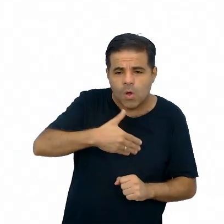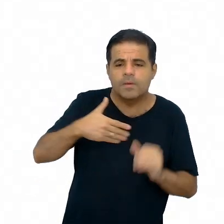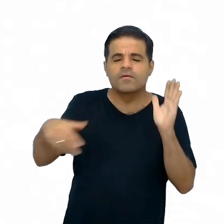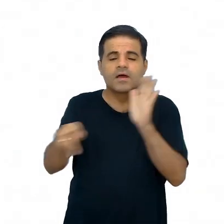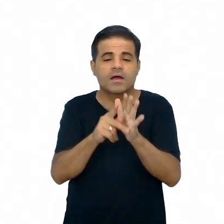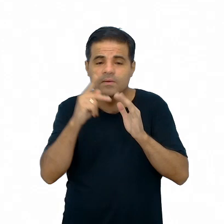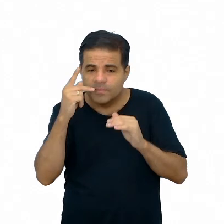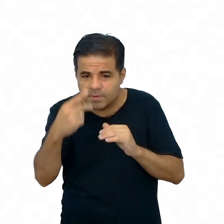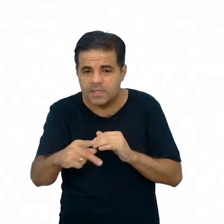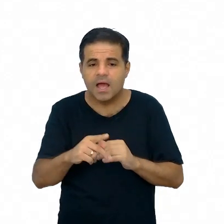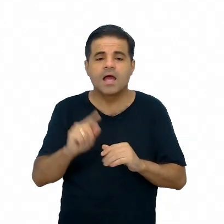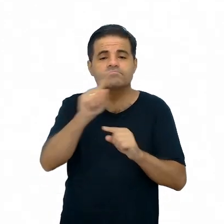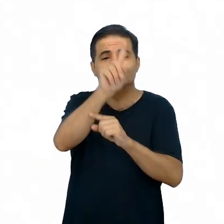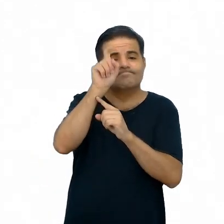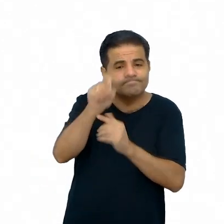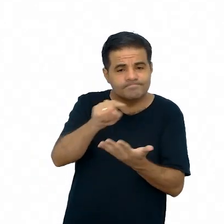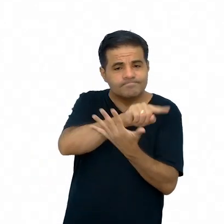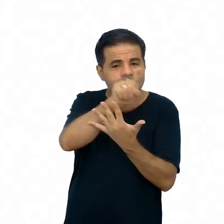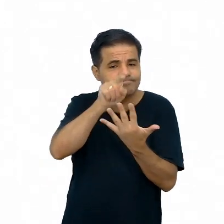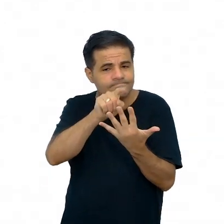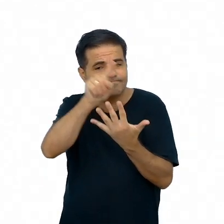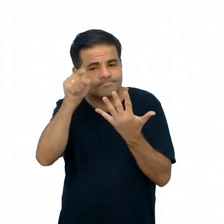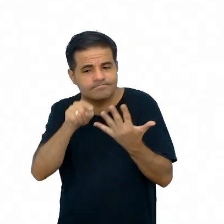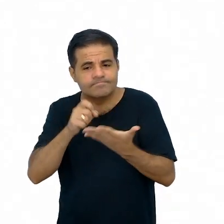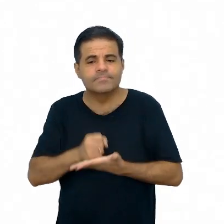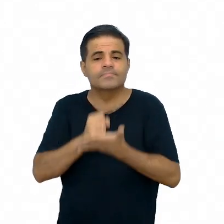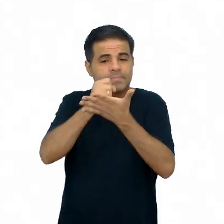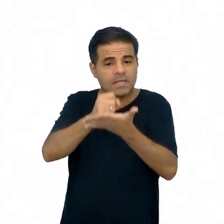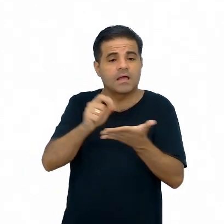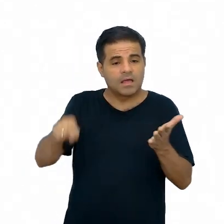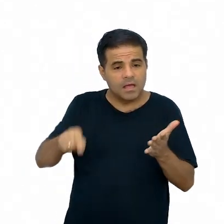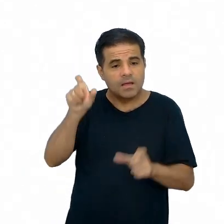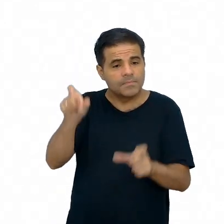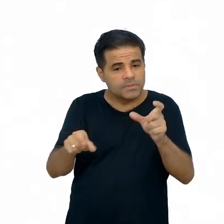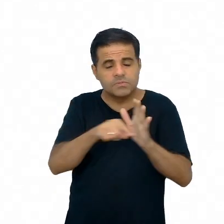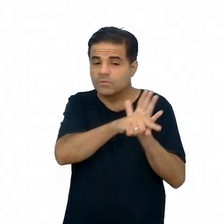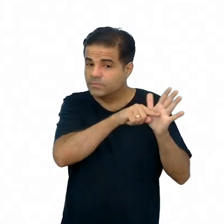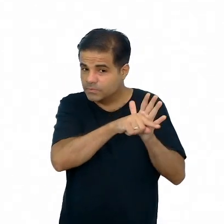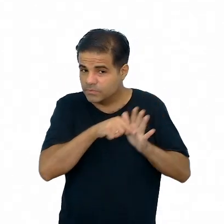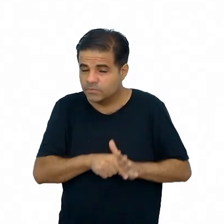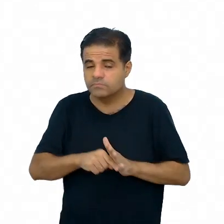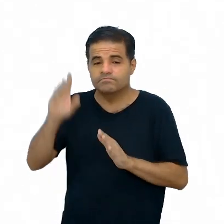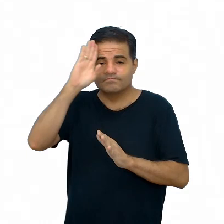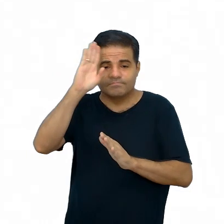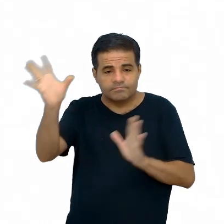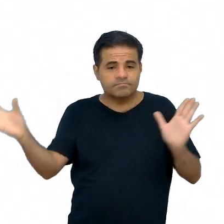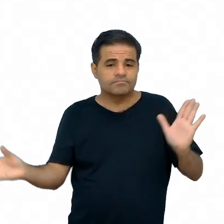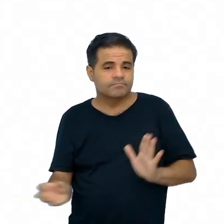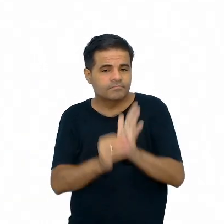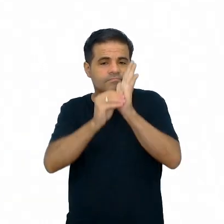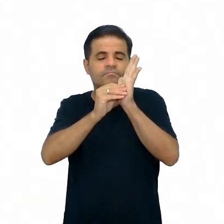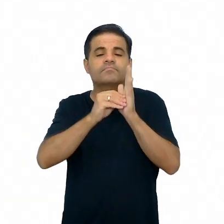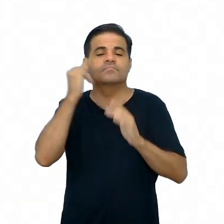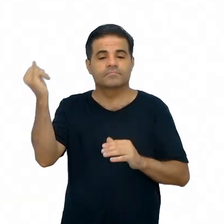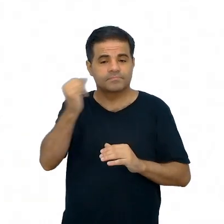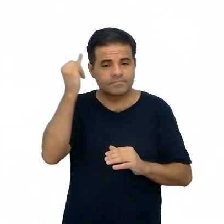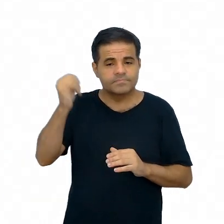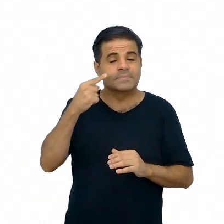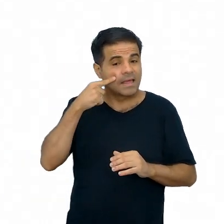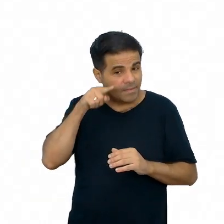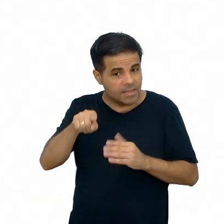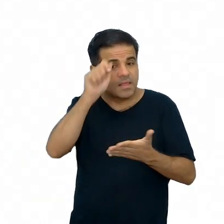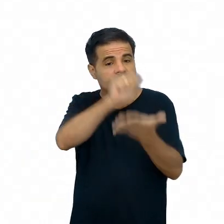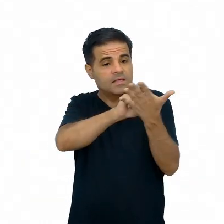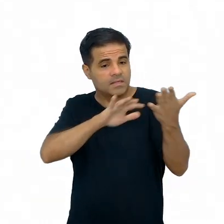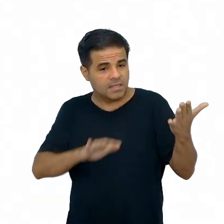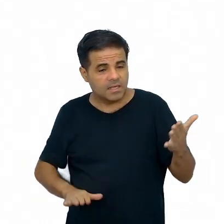e comprovar as propriedades e hipóteses levantadas pelo investigador. Eles destacam a